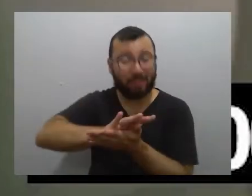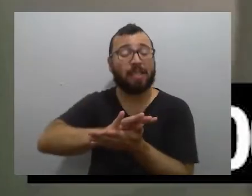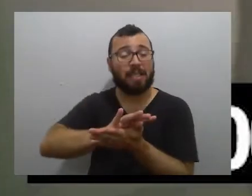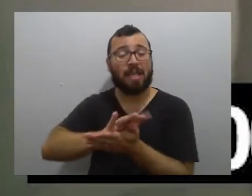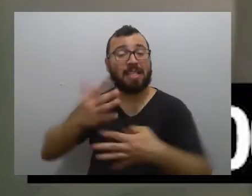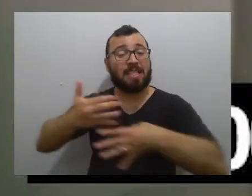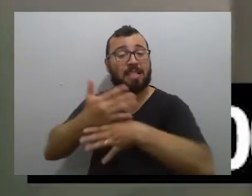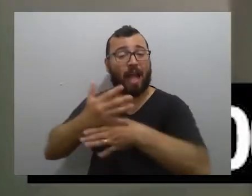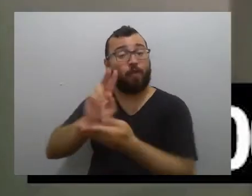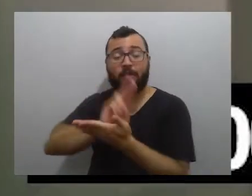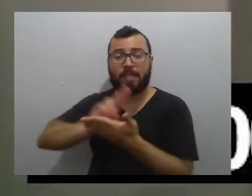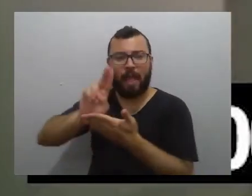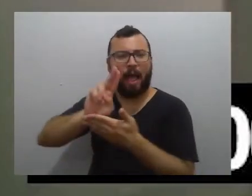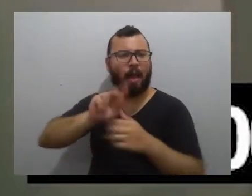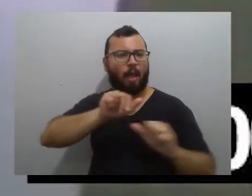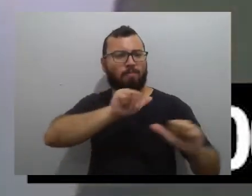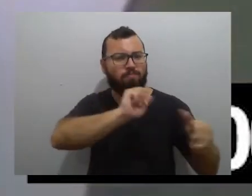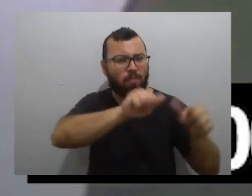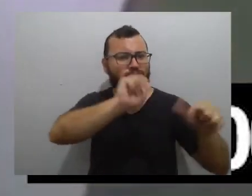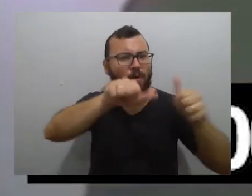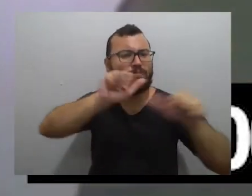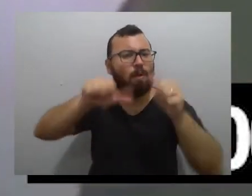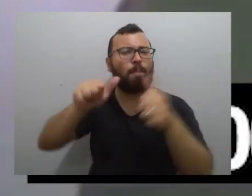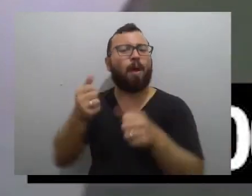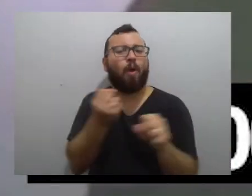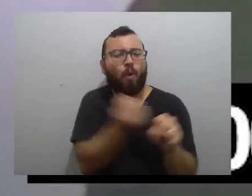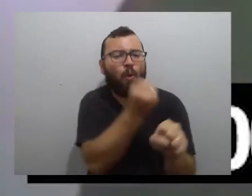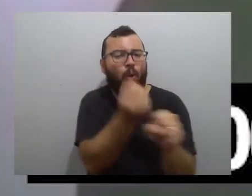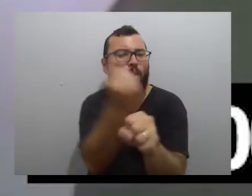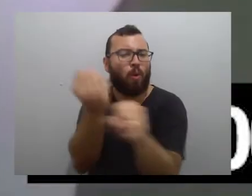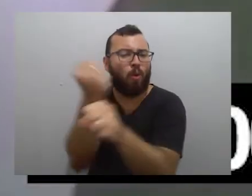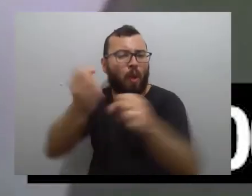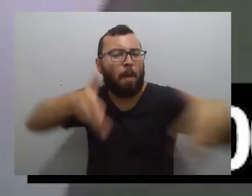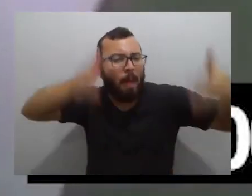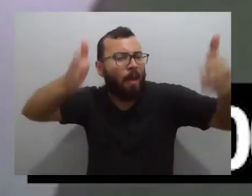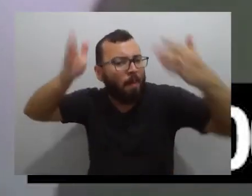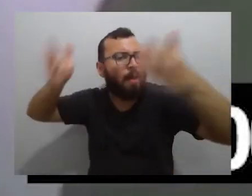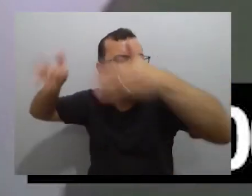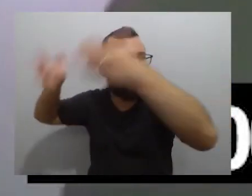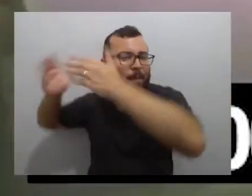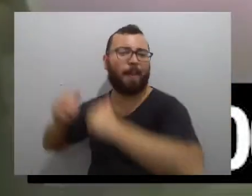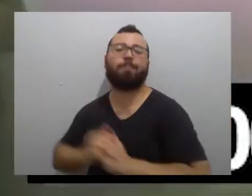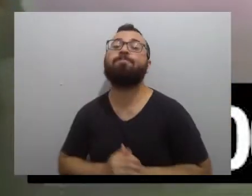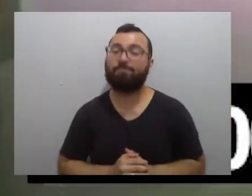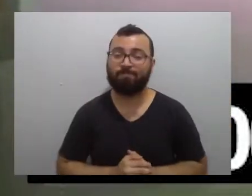Caldas, o orador oficial da solenidade de inauguração é o professor Clementino Fraga Filho.